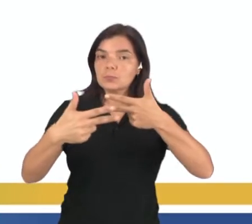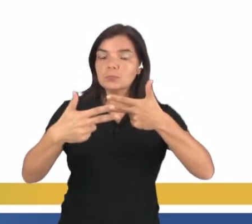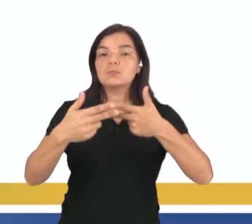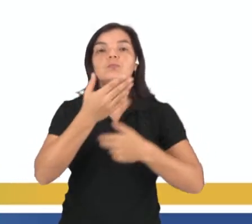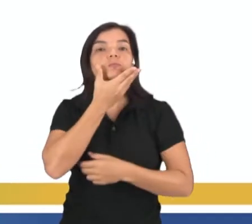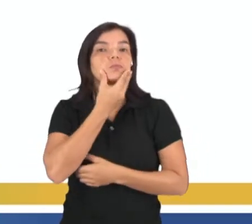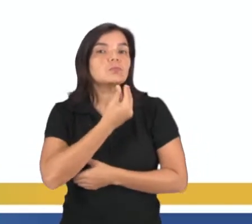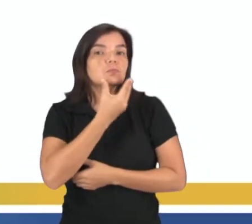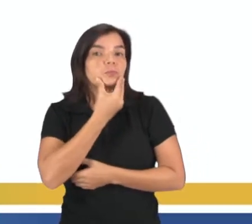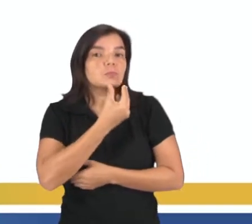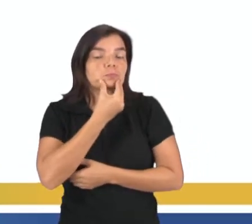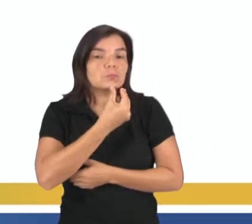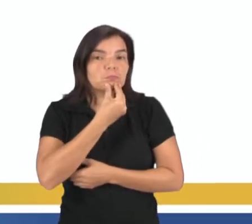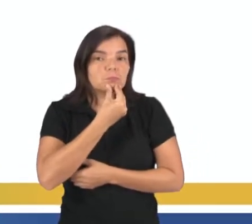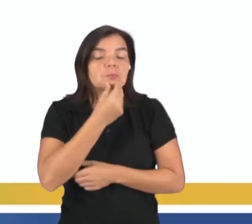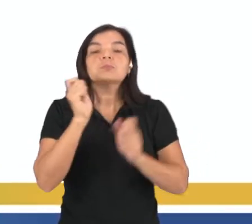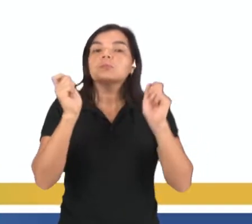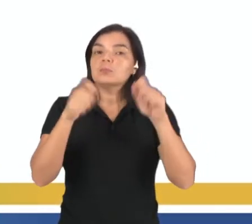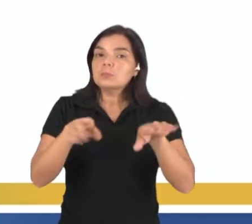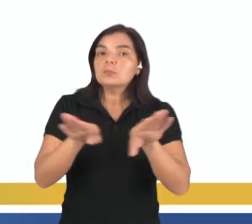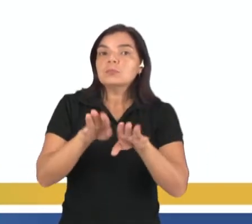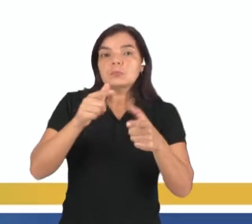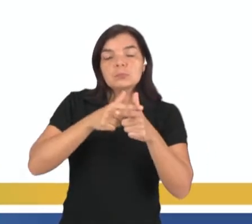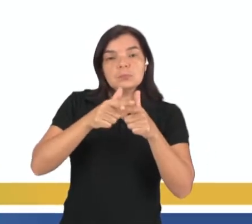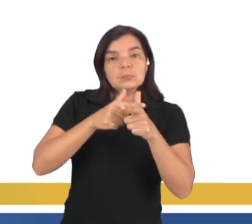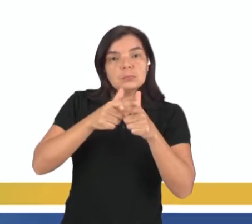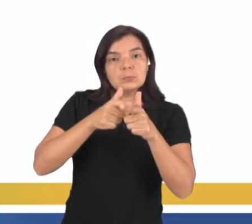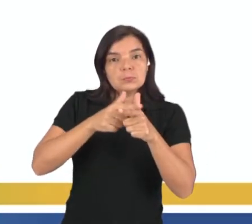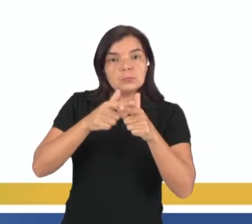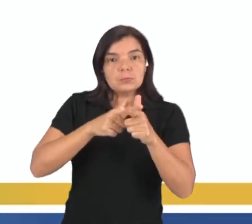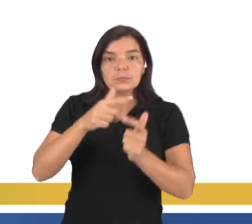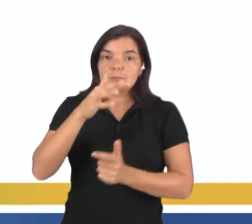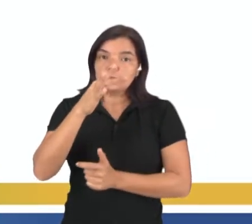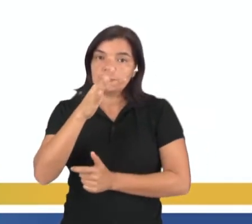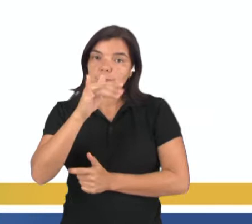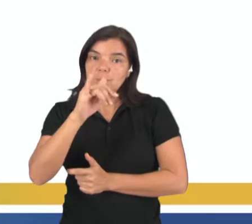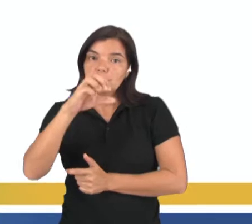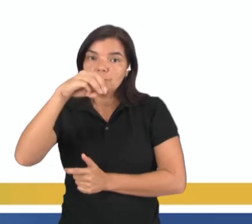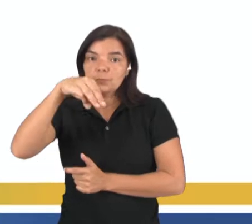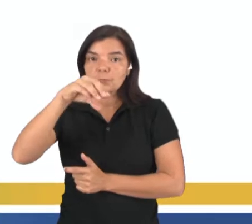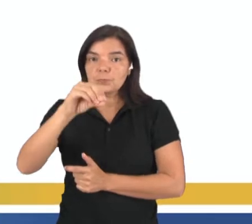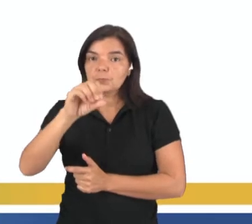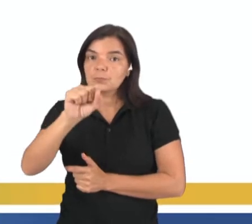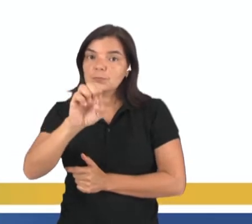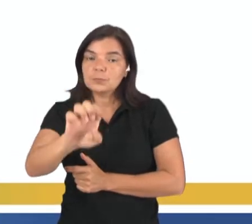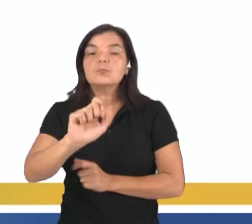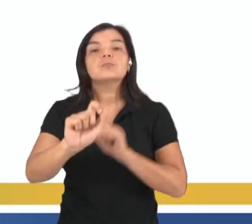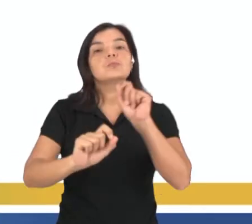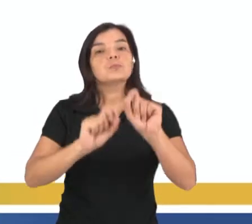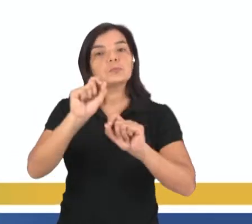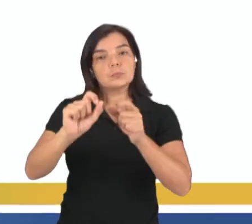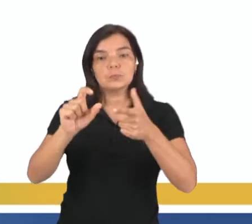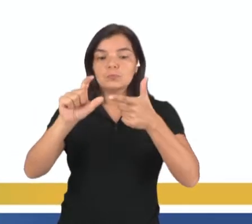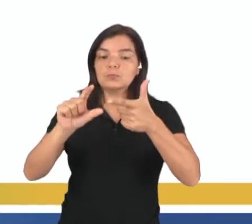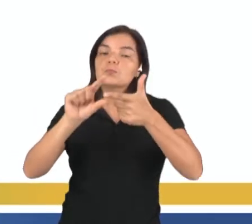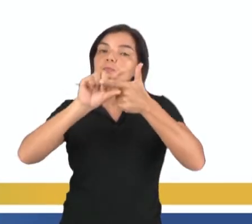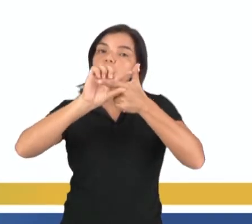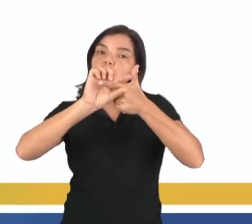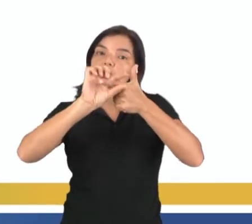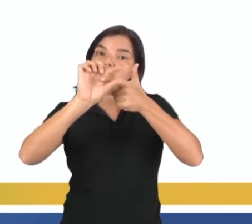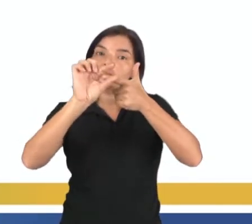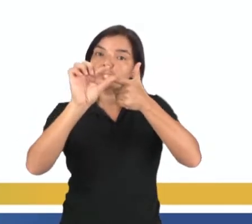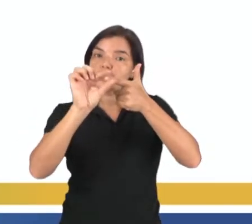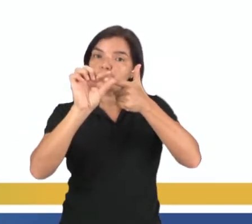que o homem ele pode ter um problema que nós chamamos de fimose, que é quando essa pele frouxa,